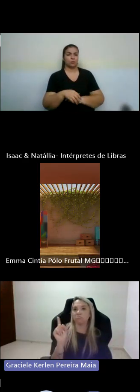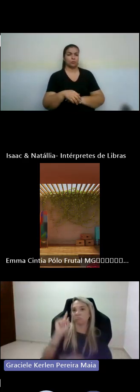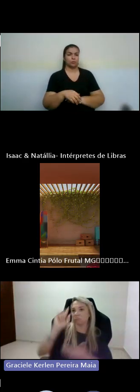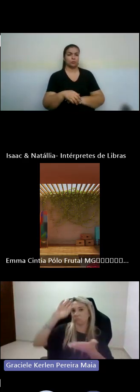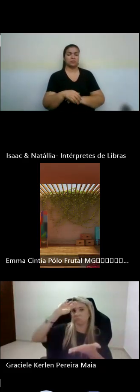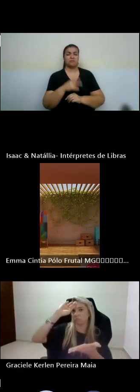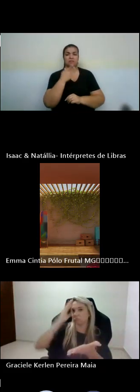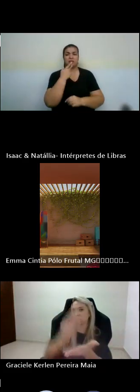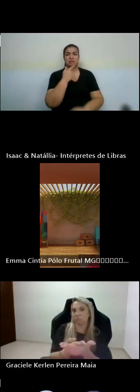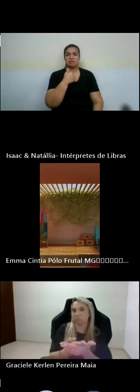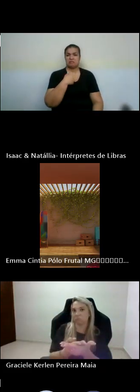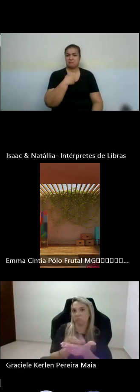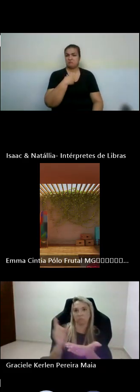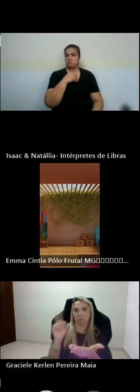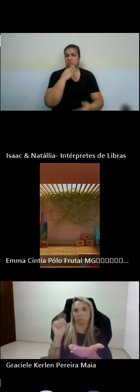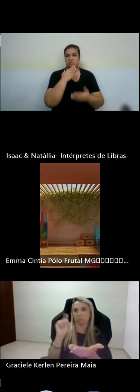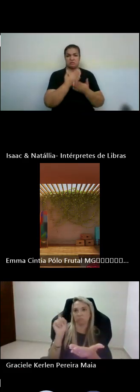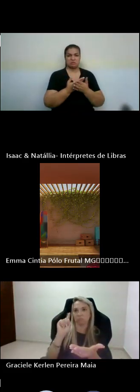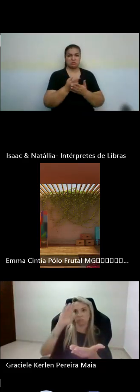não.